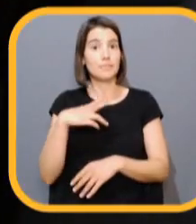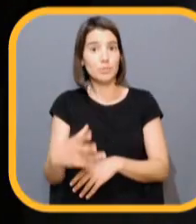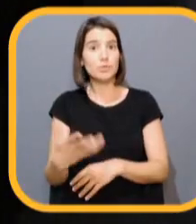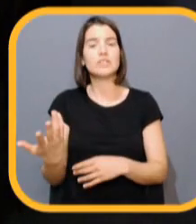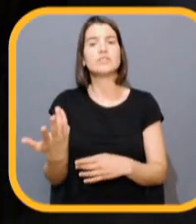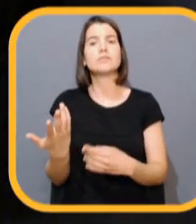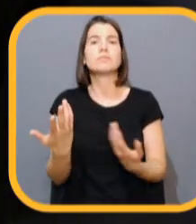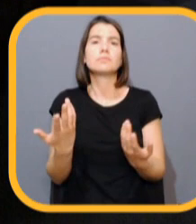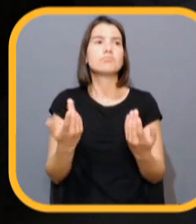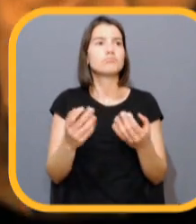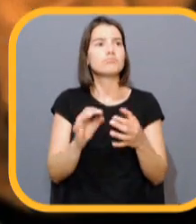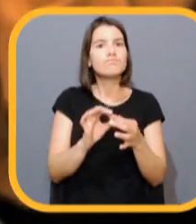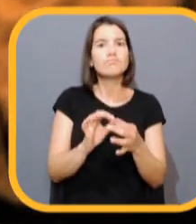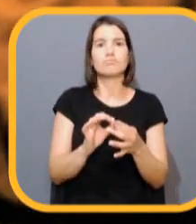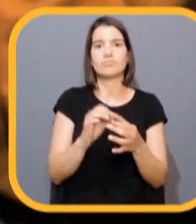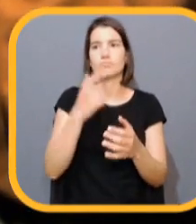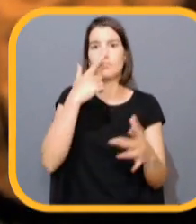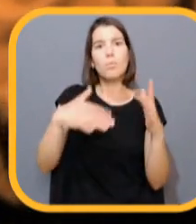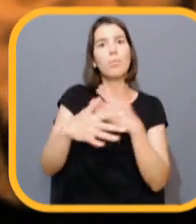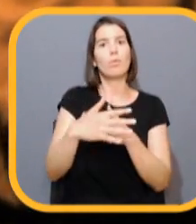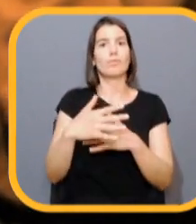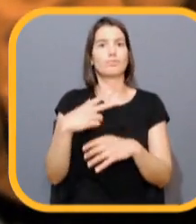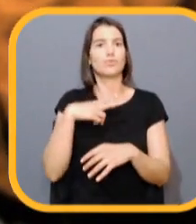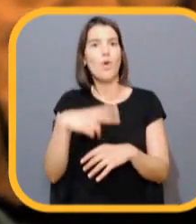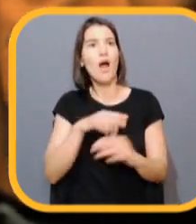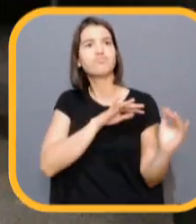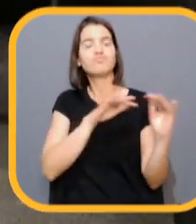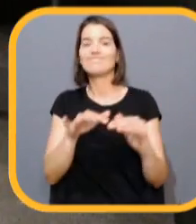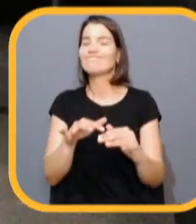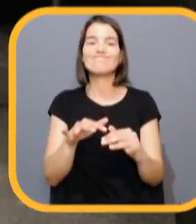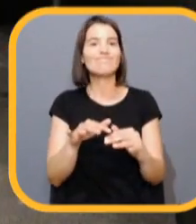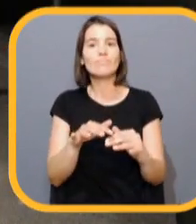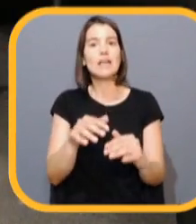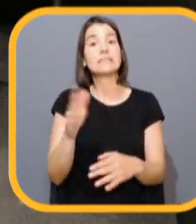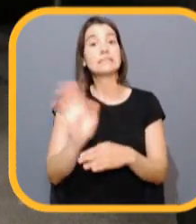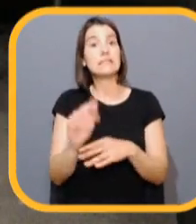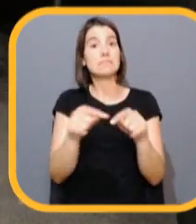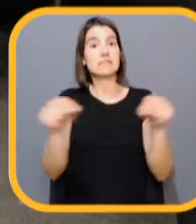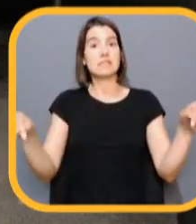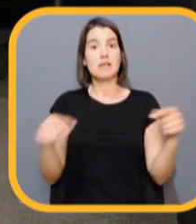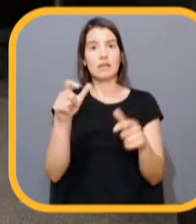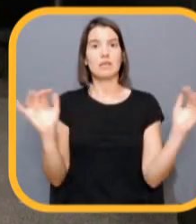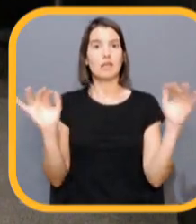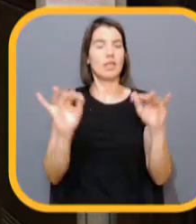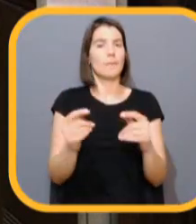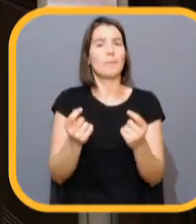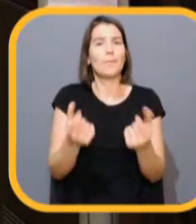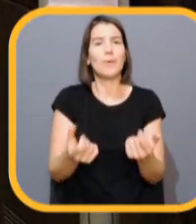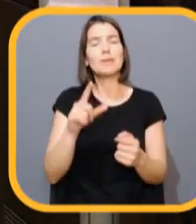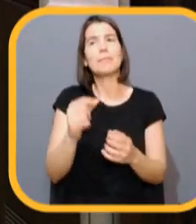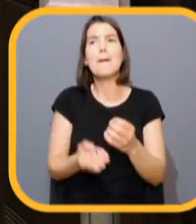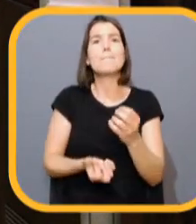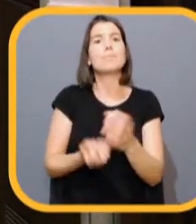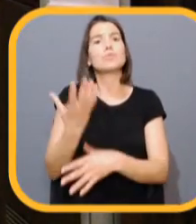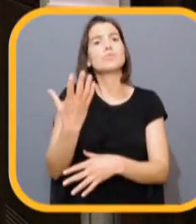O cinema português está longe de ter uma relação de proximidade com o público nacional. O número de salas de cinema é cada vez mais reduzido e há pouca